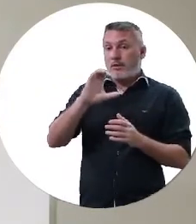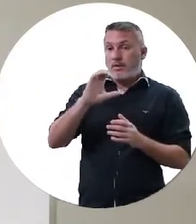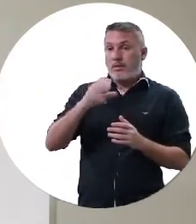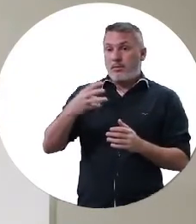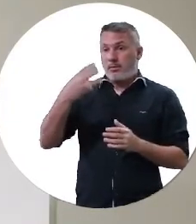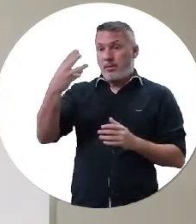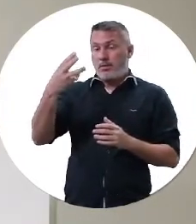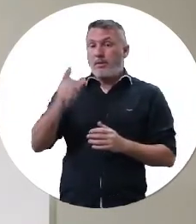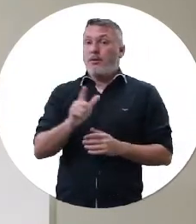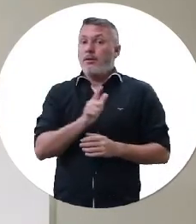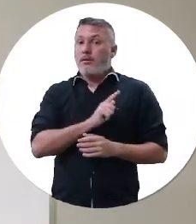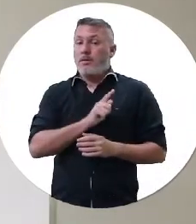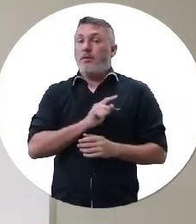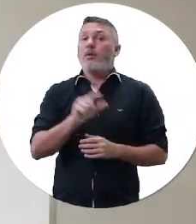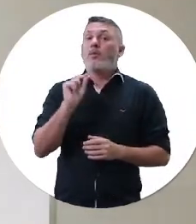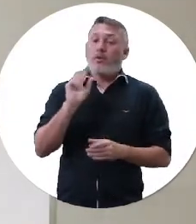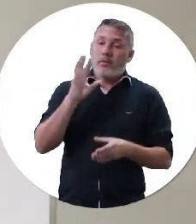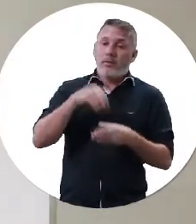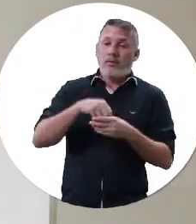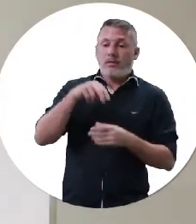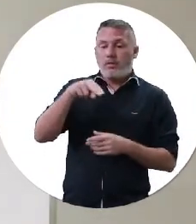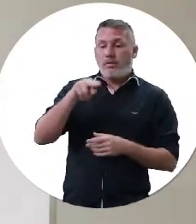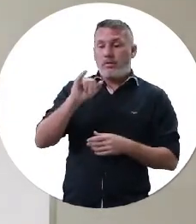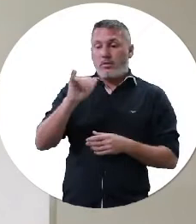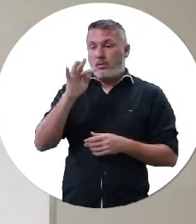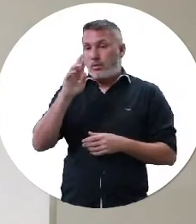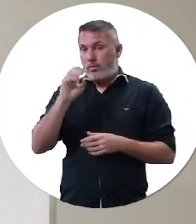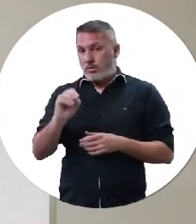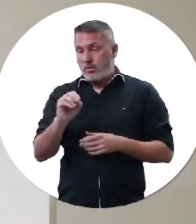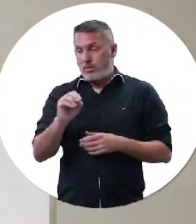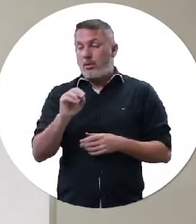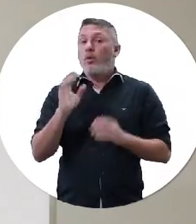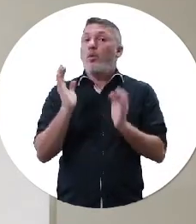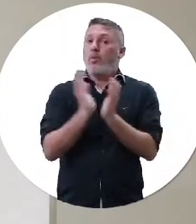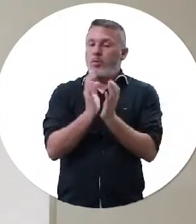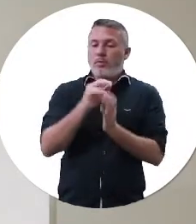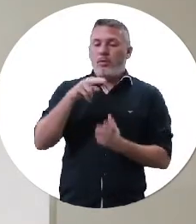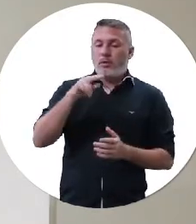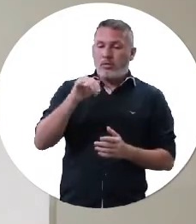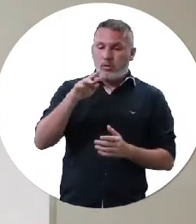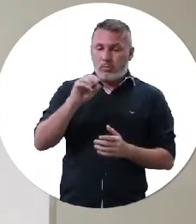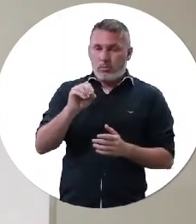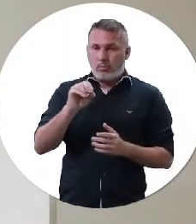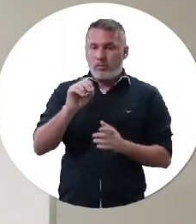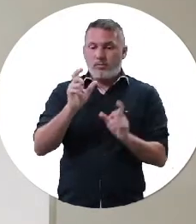Grupo funcional nitro. Prefixo de 5 carbonos, pessoal. Pente.